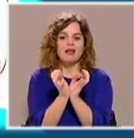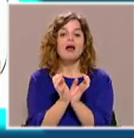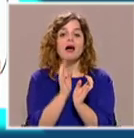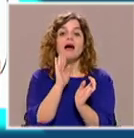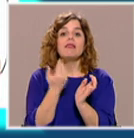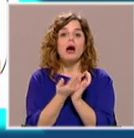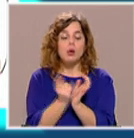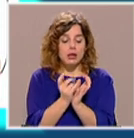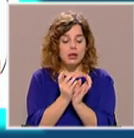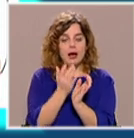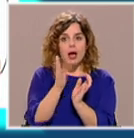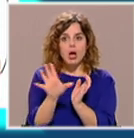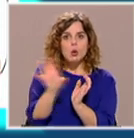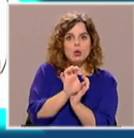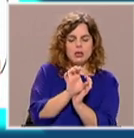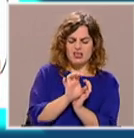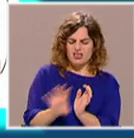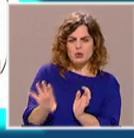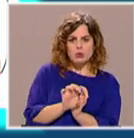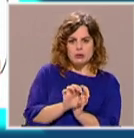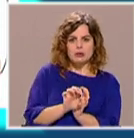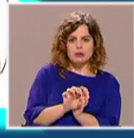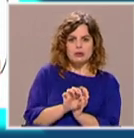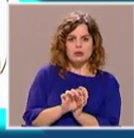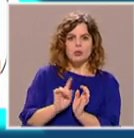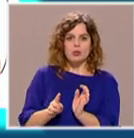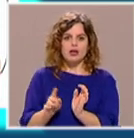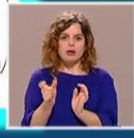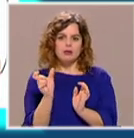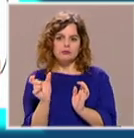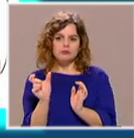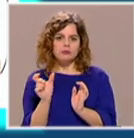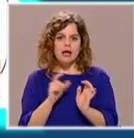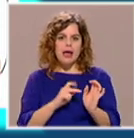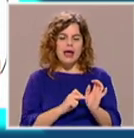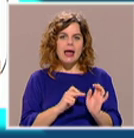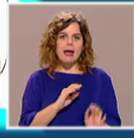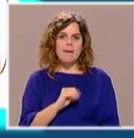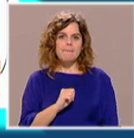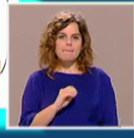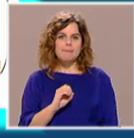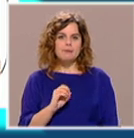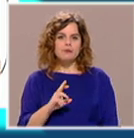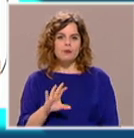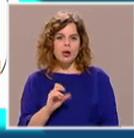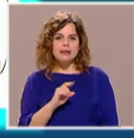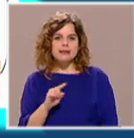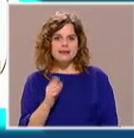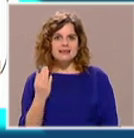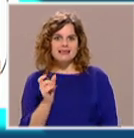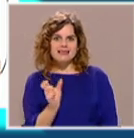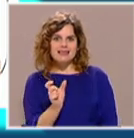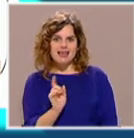capacidade de absorção. E o que é a absorção? Então é o outro conceito que já falámos, é é o conceito que há pouco a professora Márcia